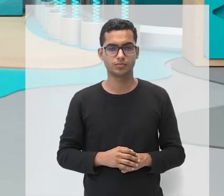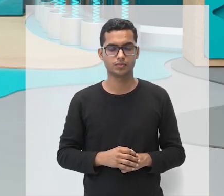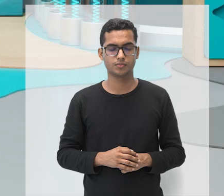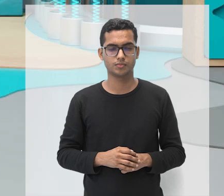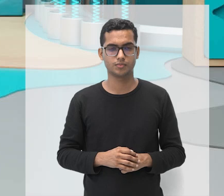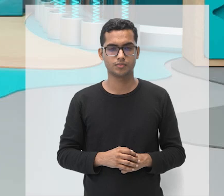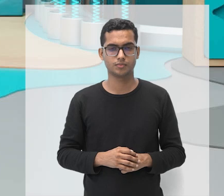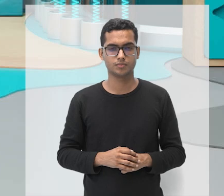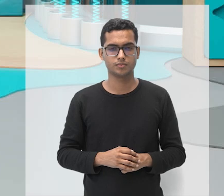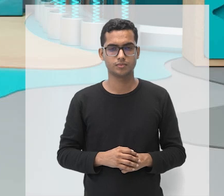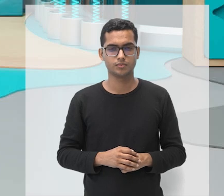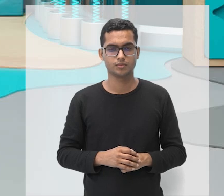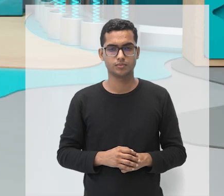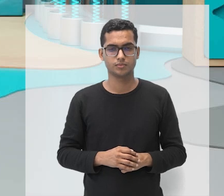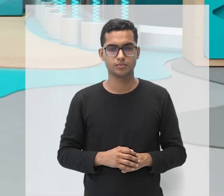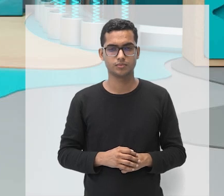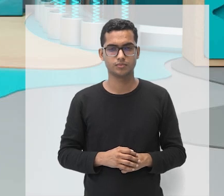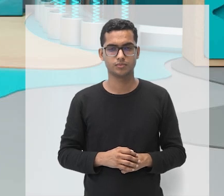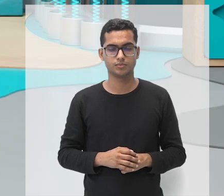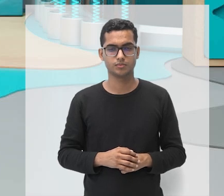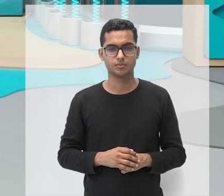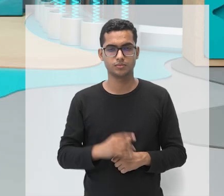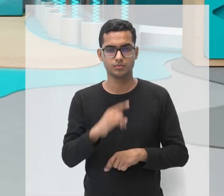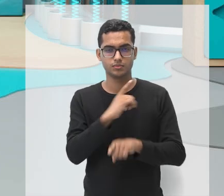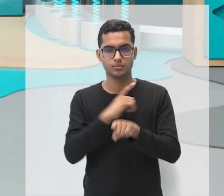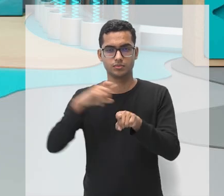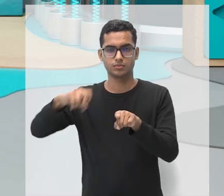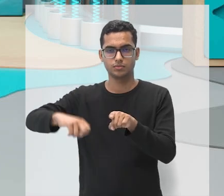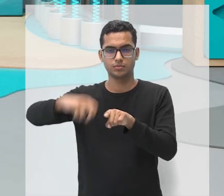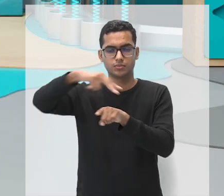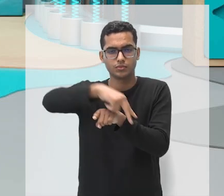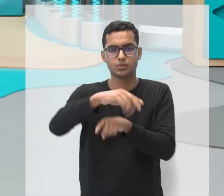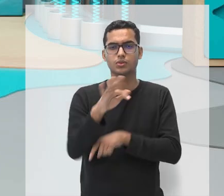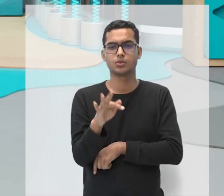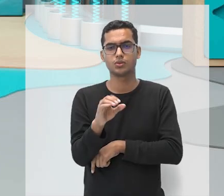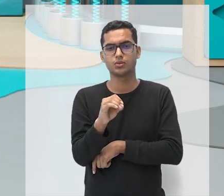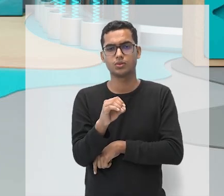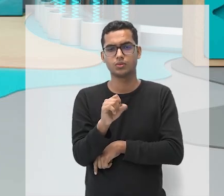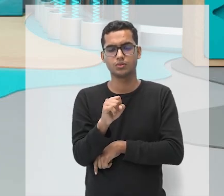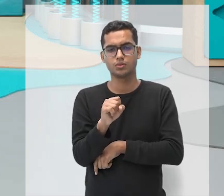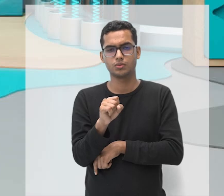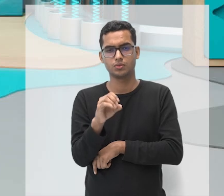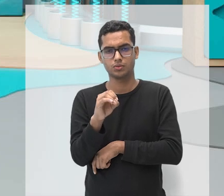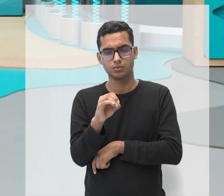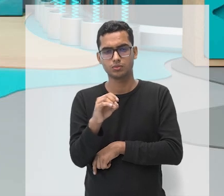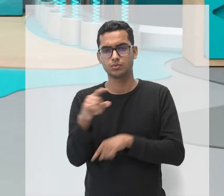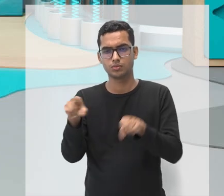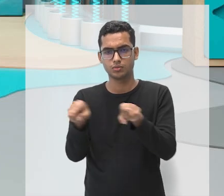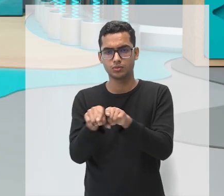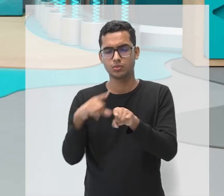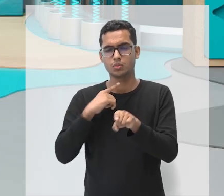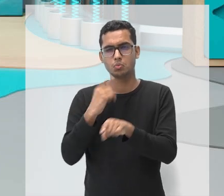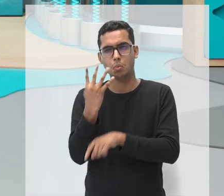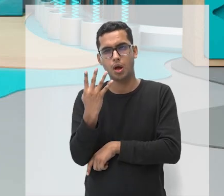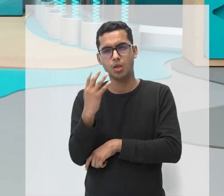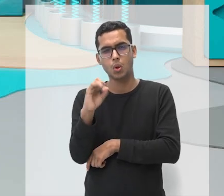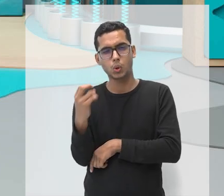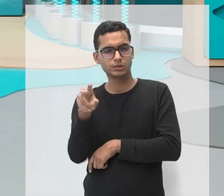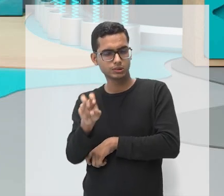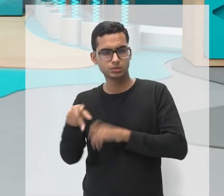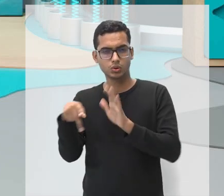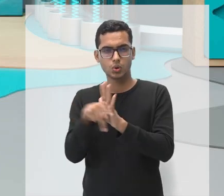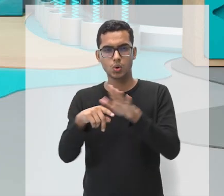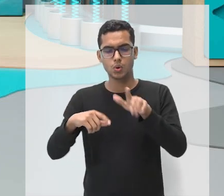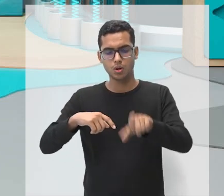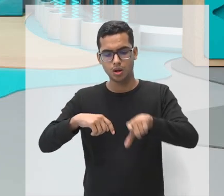em números aqui, ela vai ter a trave e um fosso, ok? Não me recordo se são 4 ou 5 traves, mas